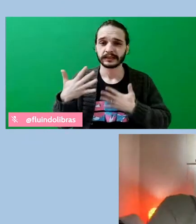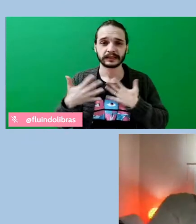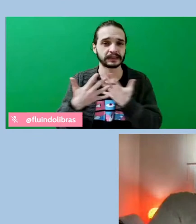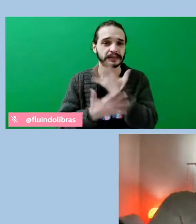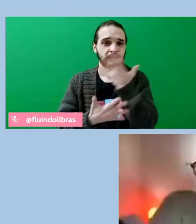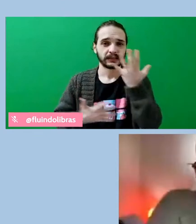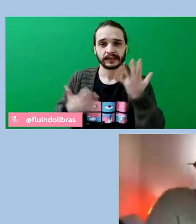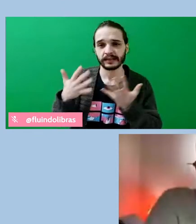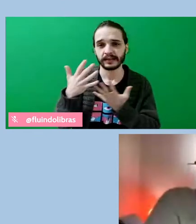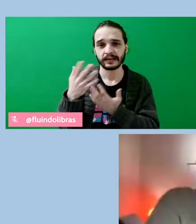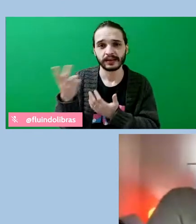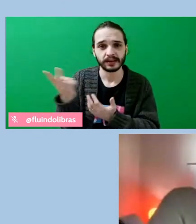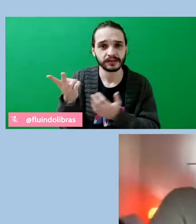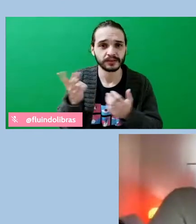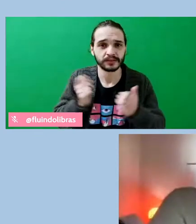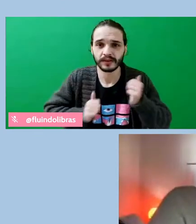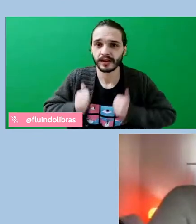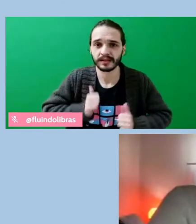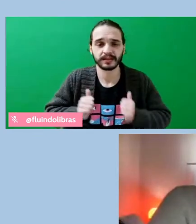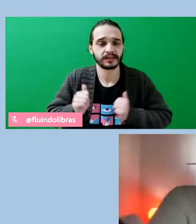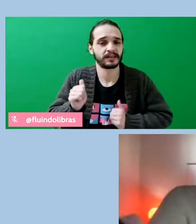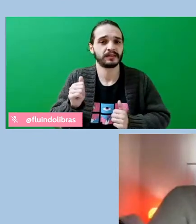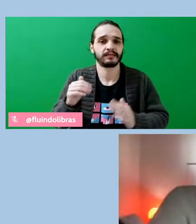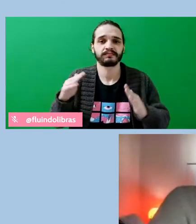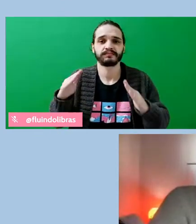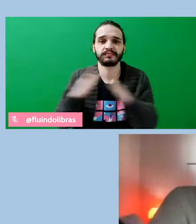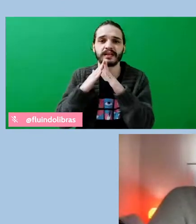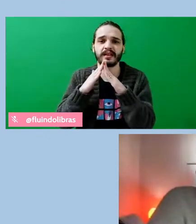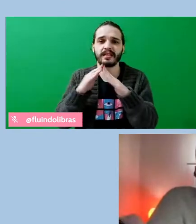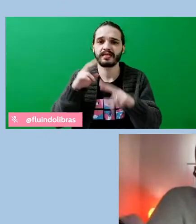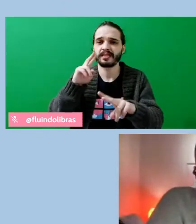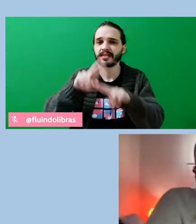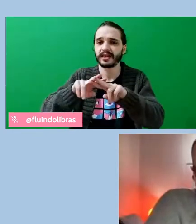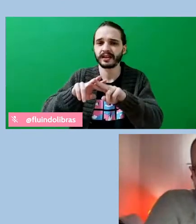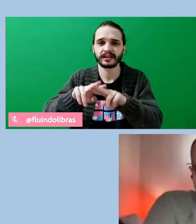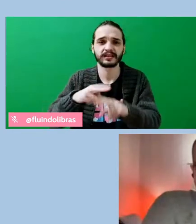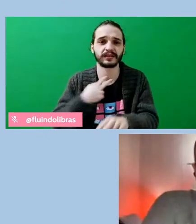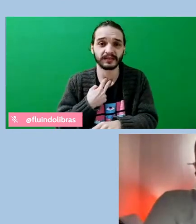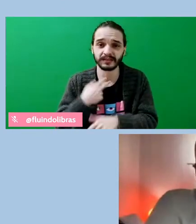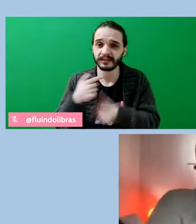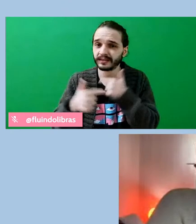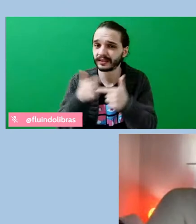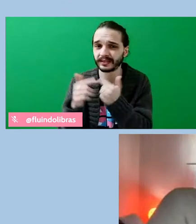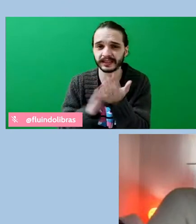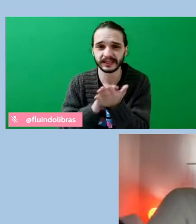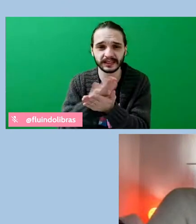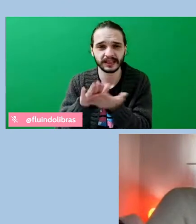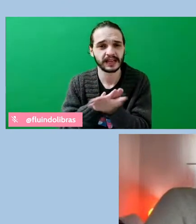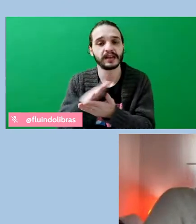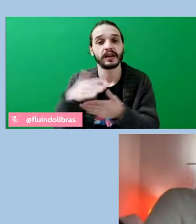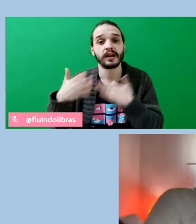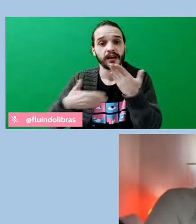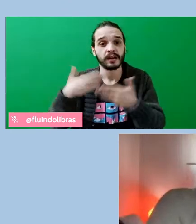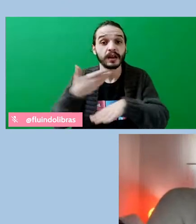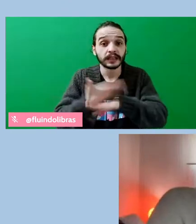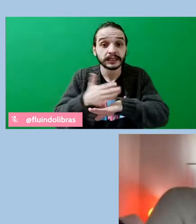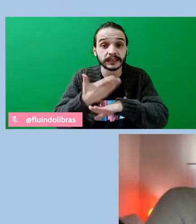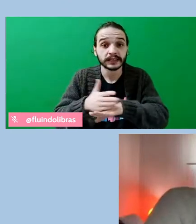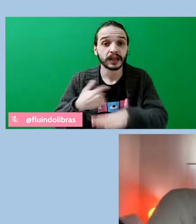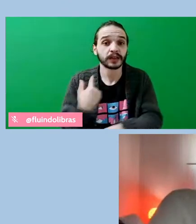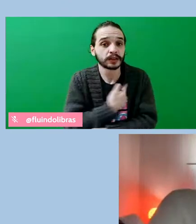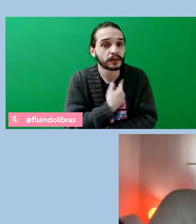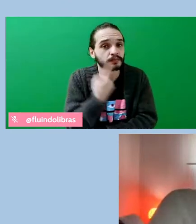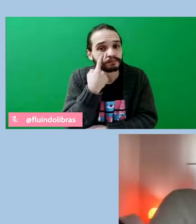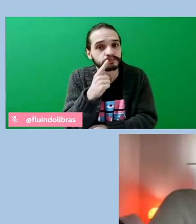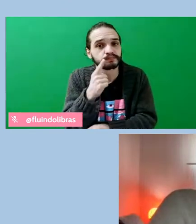Renata, atrizes, sabe, estavam trancadas em casa, sem poder trabalhar realmente. Então, esse ensaio era de uma maneira nossa também de resistir,